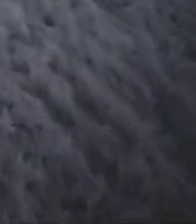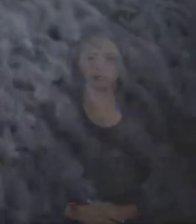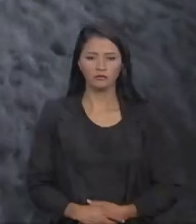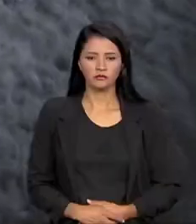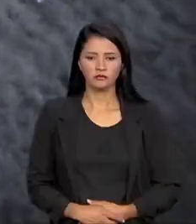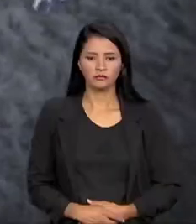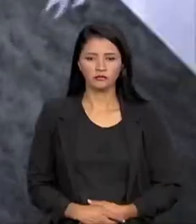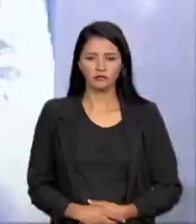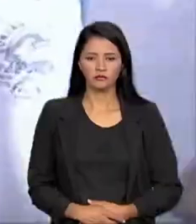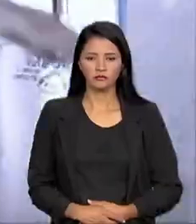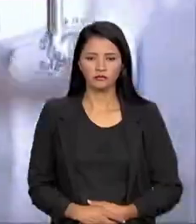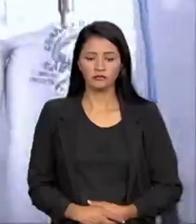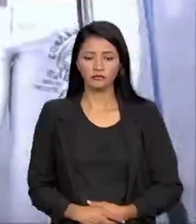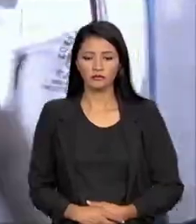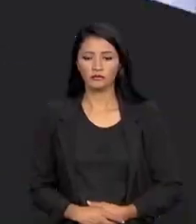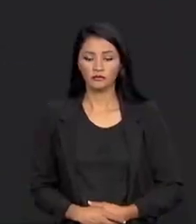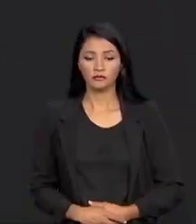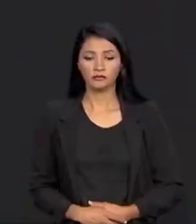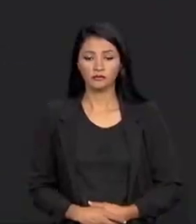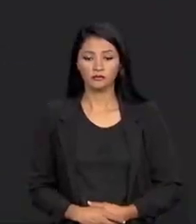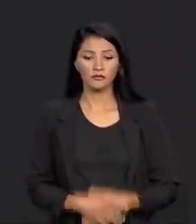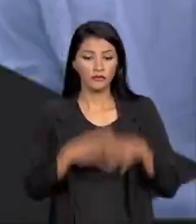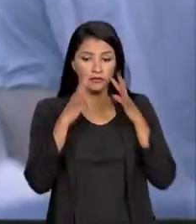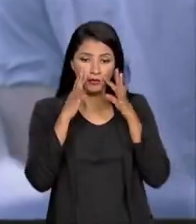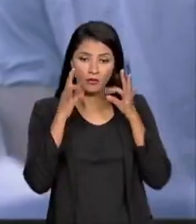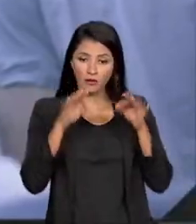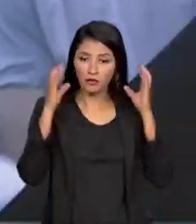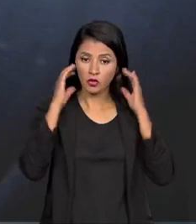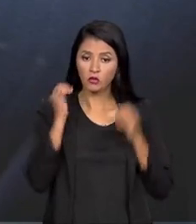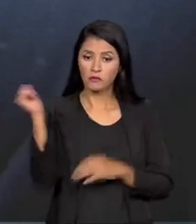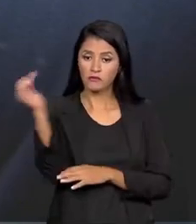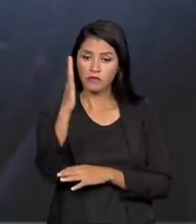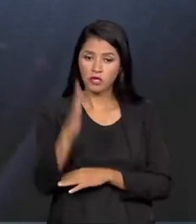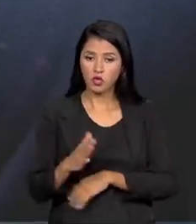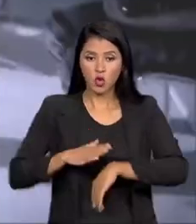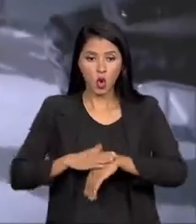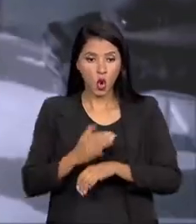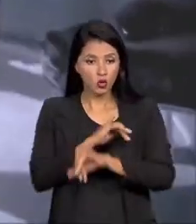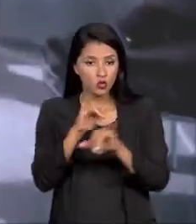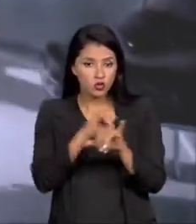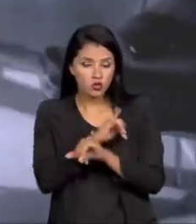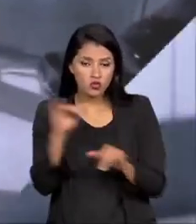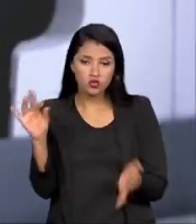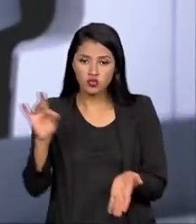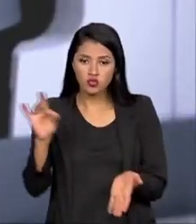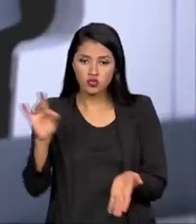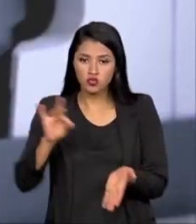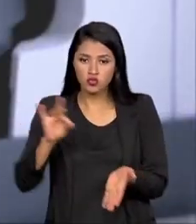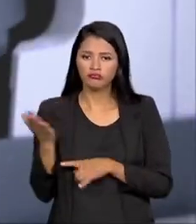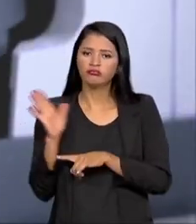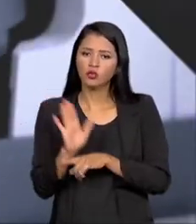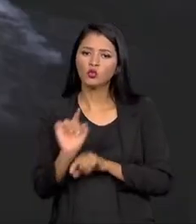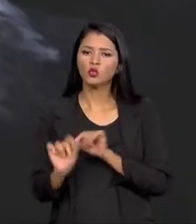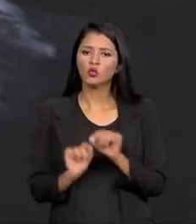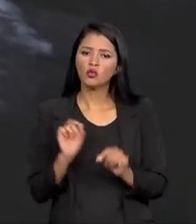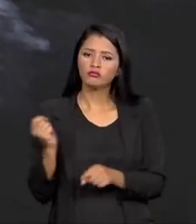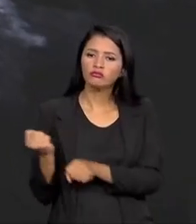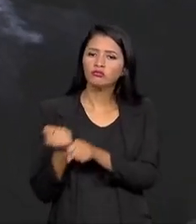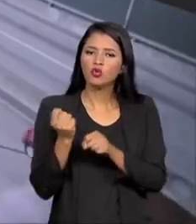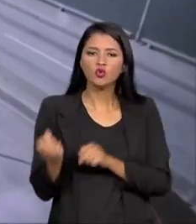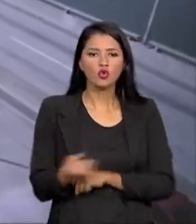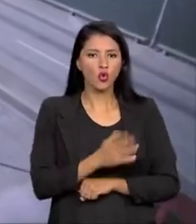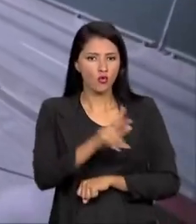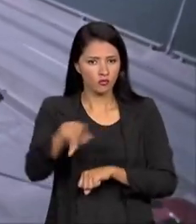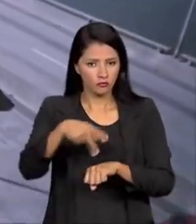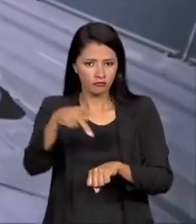atenção Radialistas de todo o Brasil é hora de noticiar os fatos que ajuda a incluir um novo